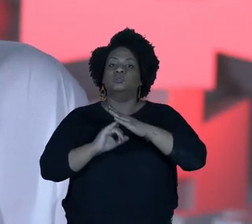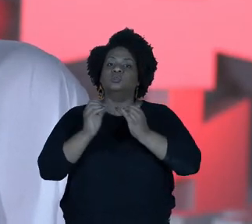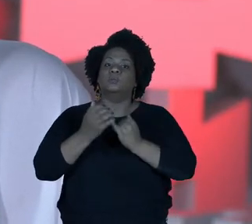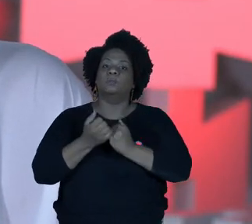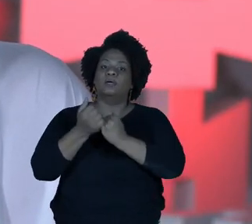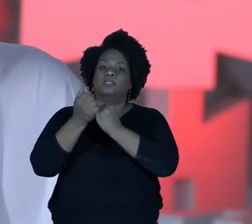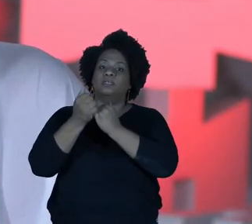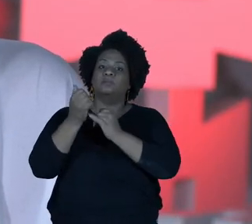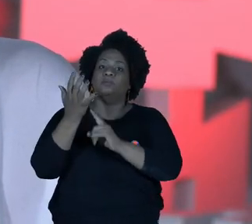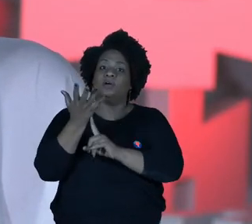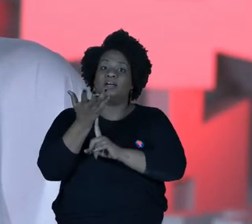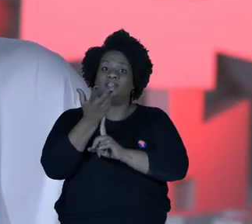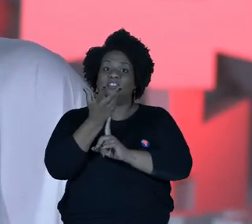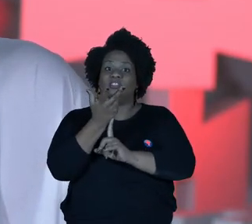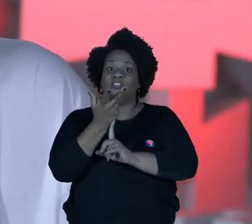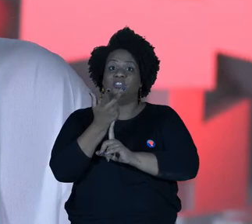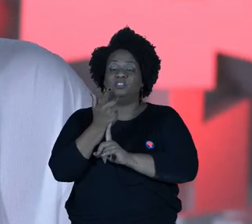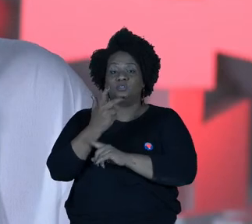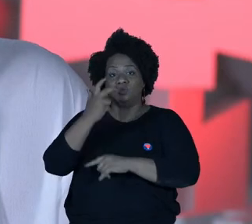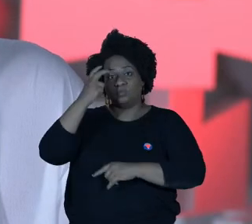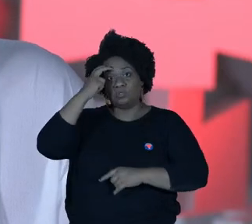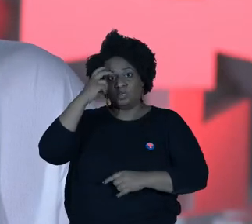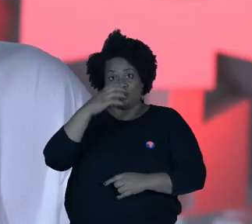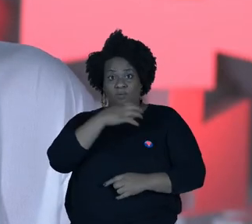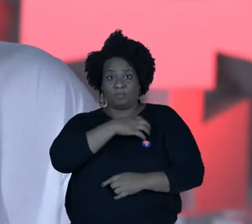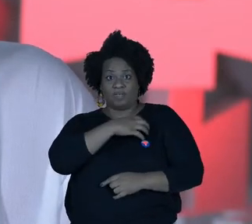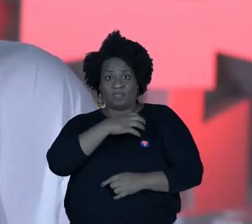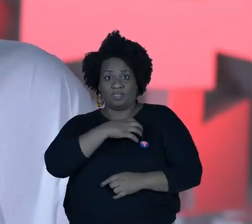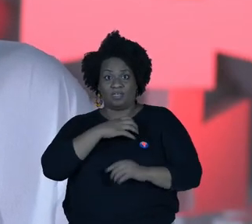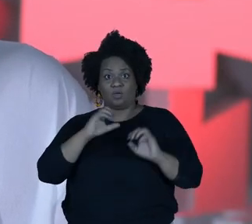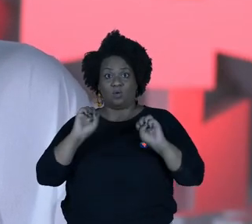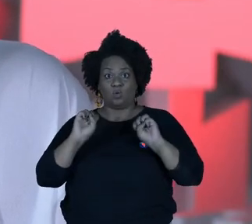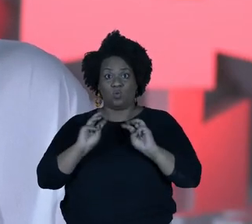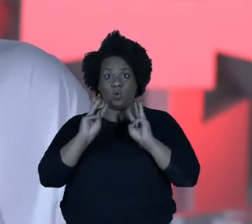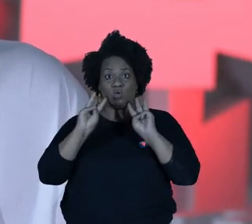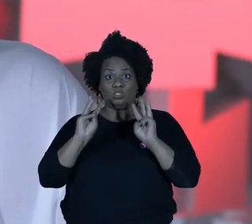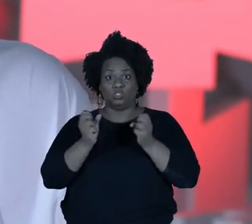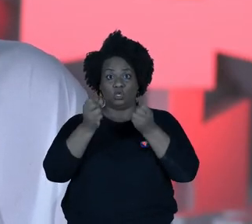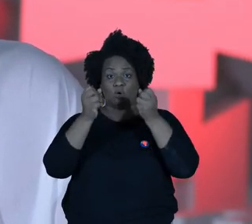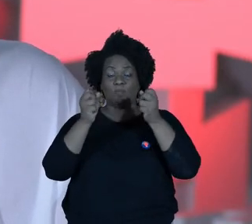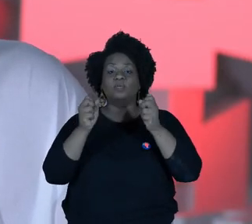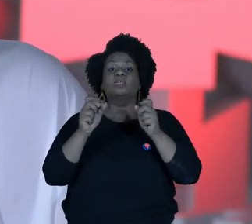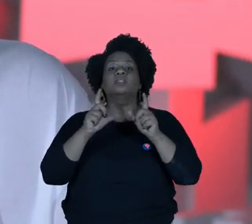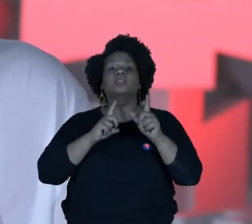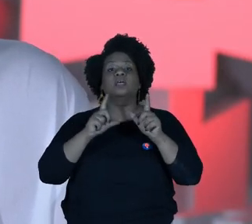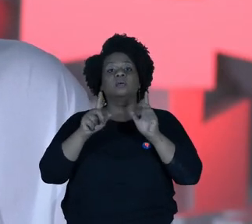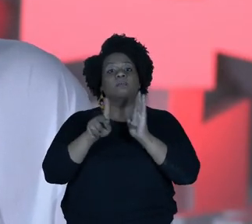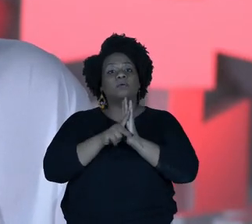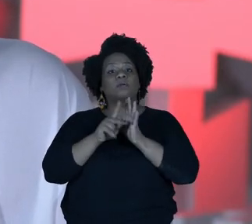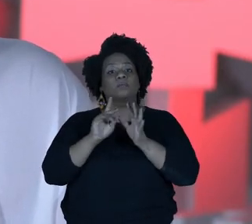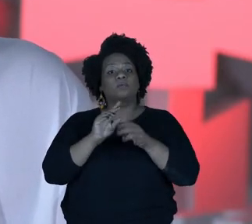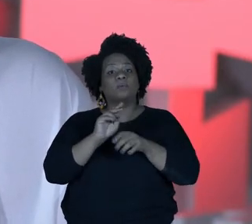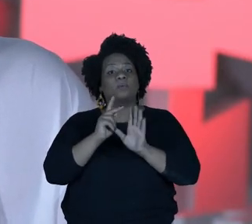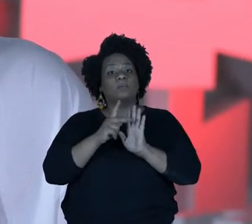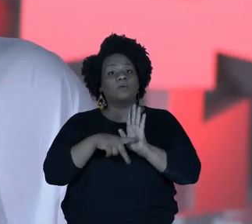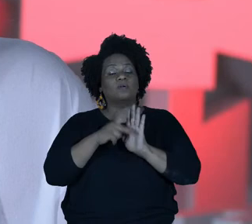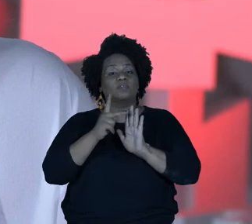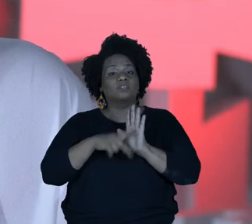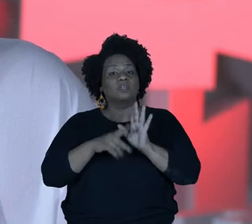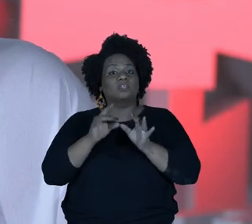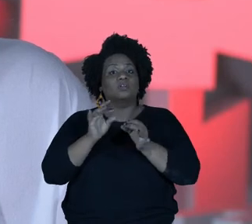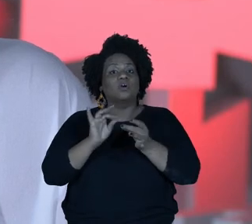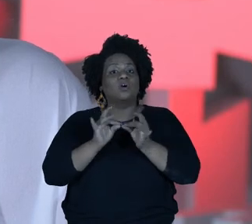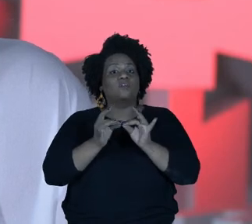Bahia, e este workshop faz parte do projeto Oficinas do MAM BA e